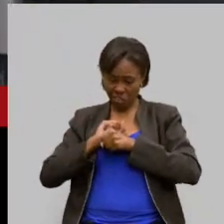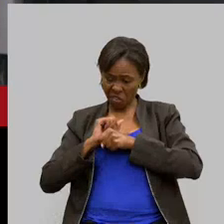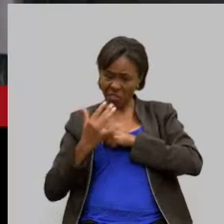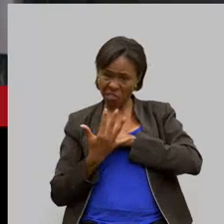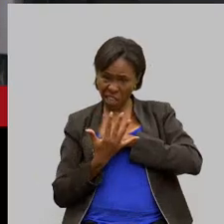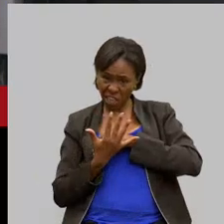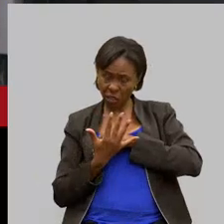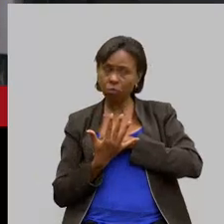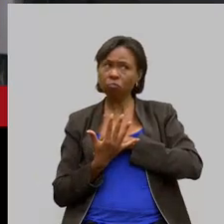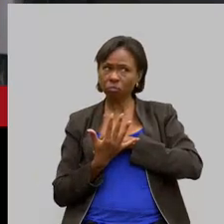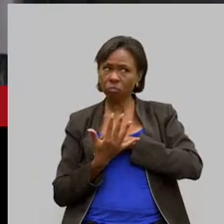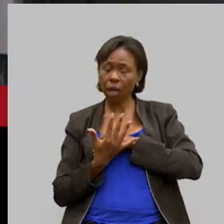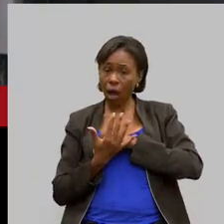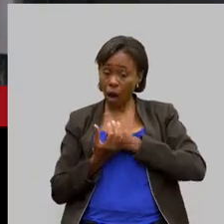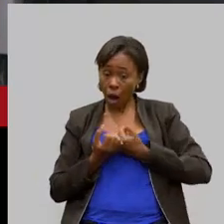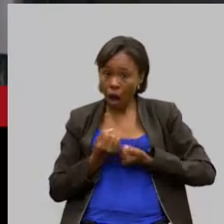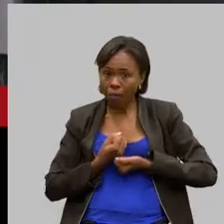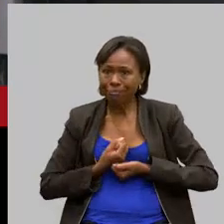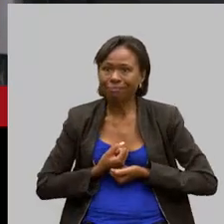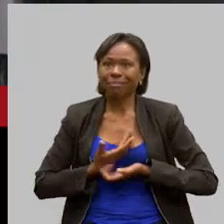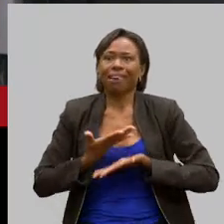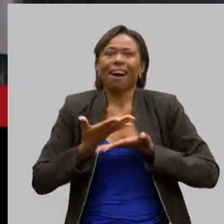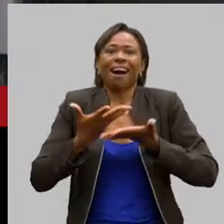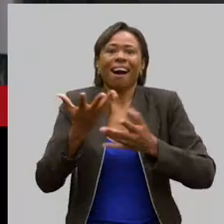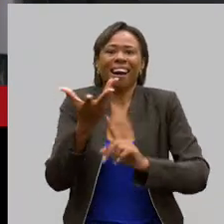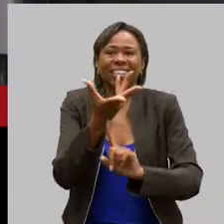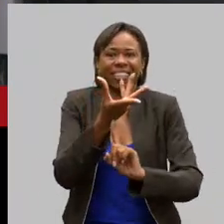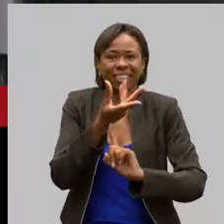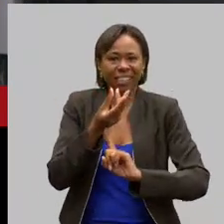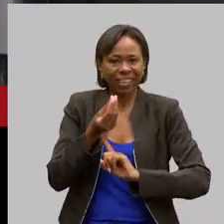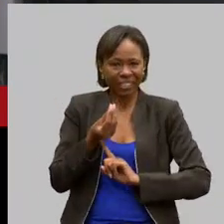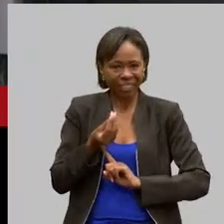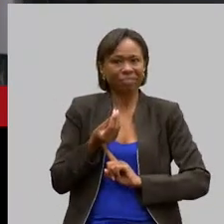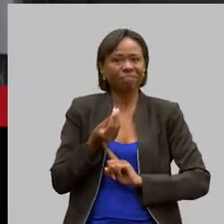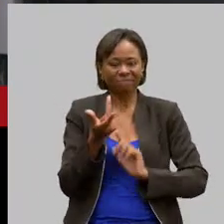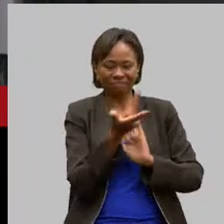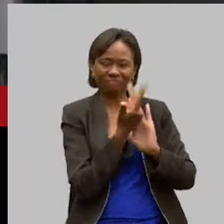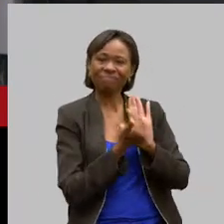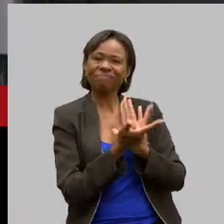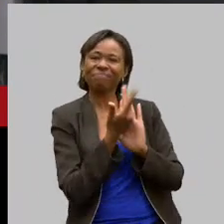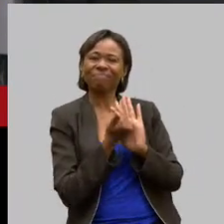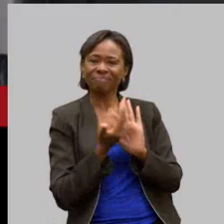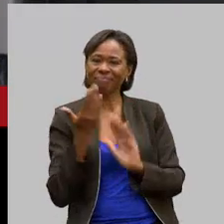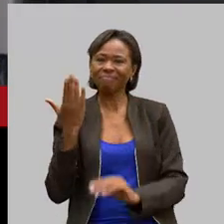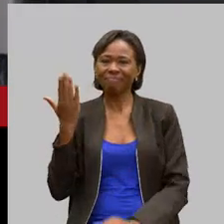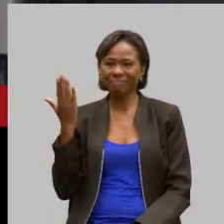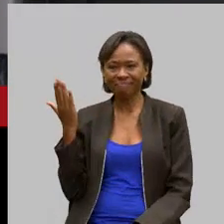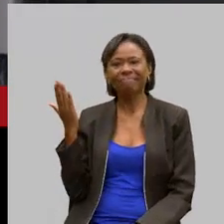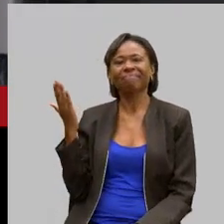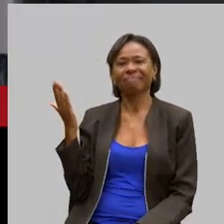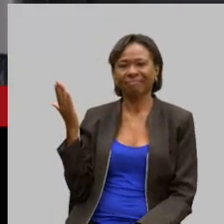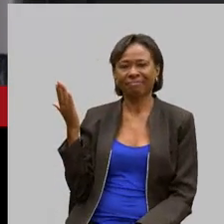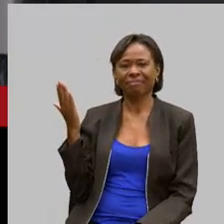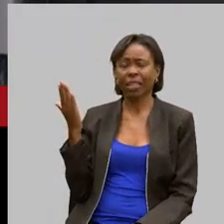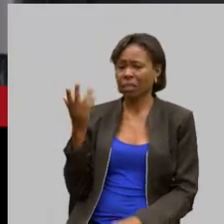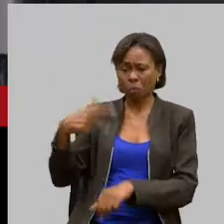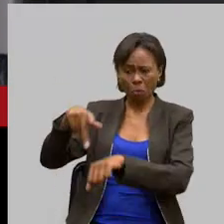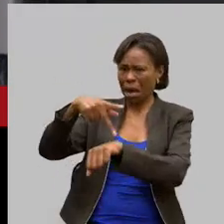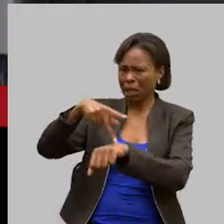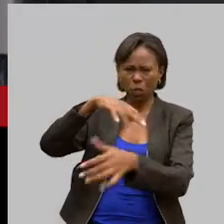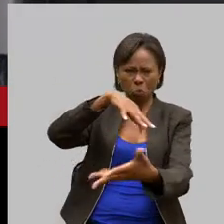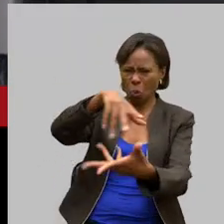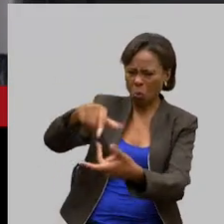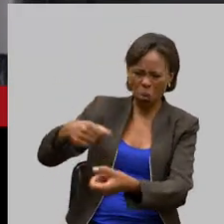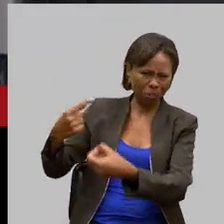pra minha rua pro meu bairro pra minha cidade pro meu estado estado país meu país e pro mundo